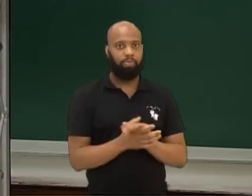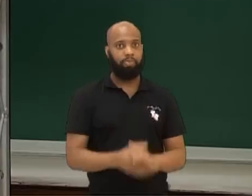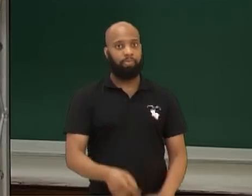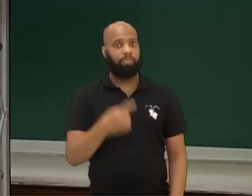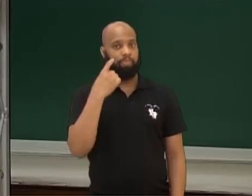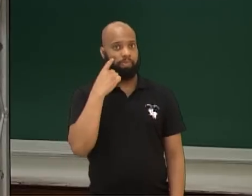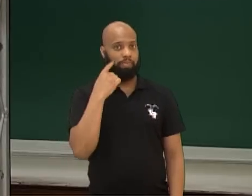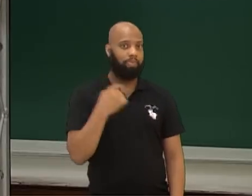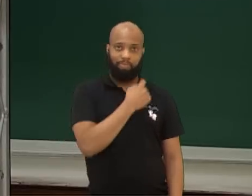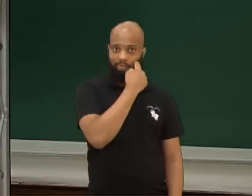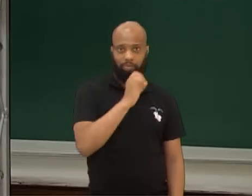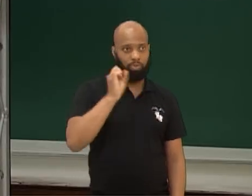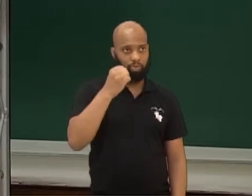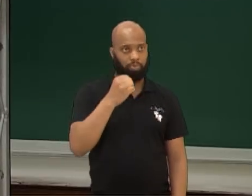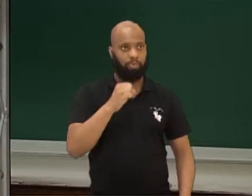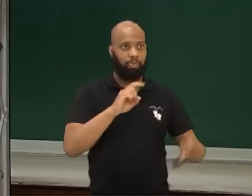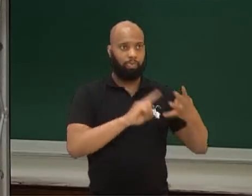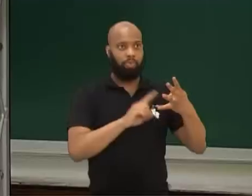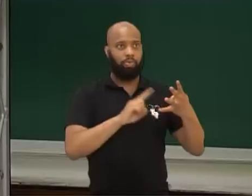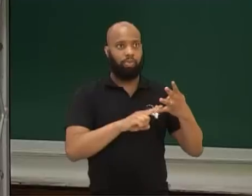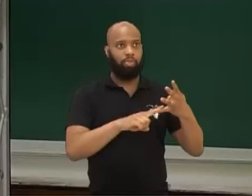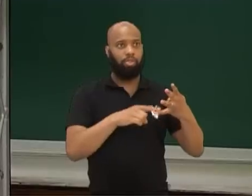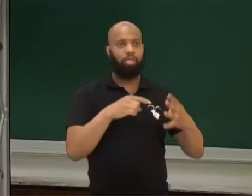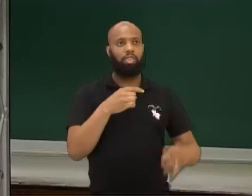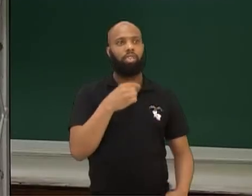16 às 20? Ou das 23